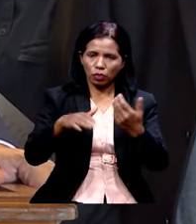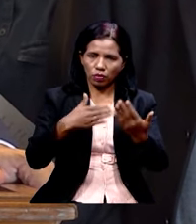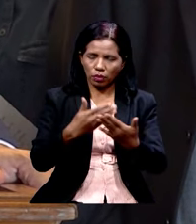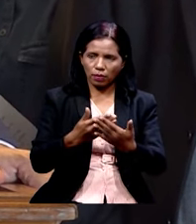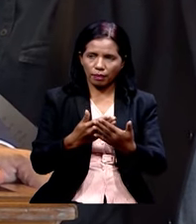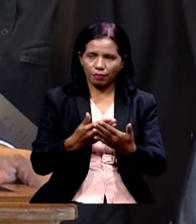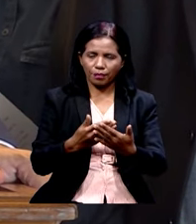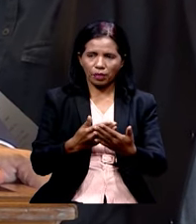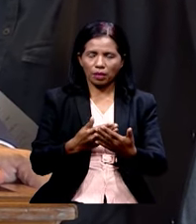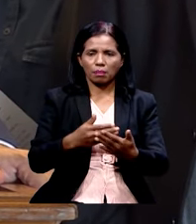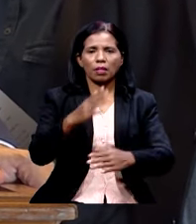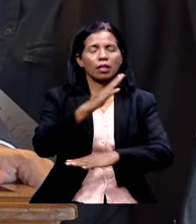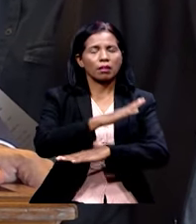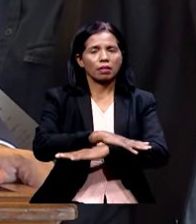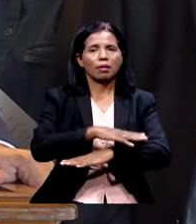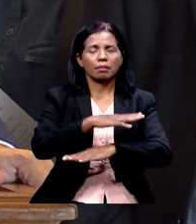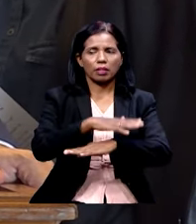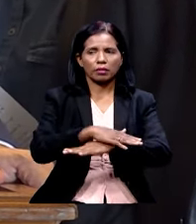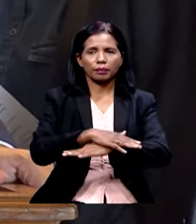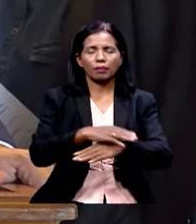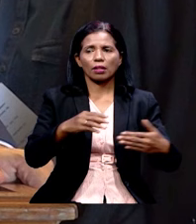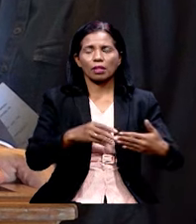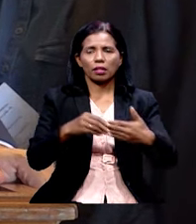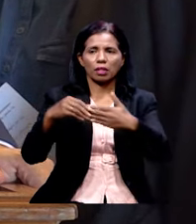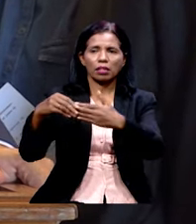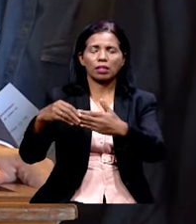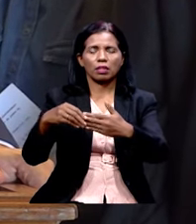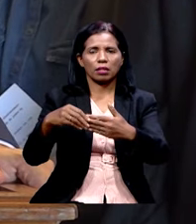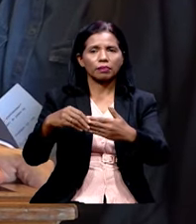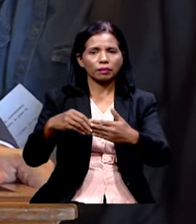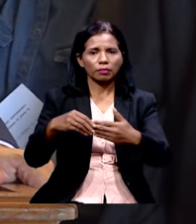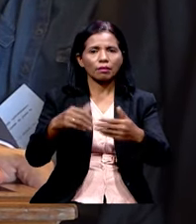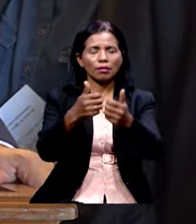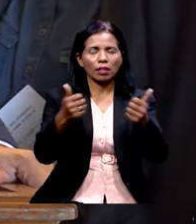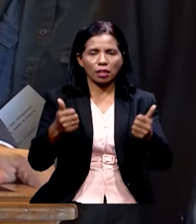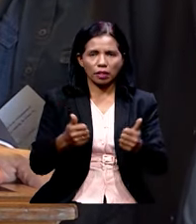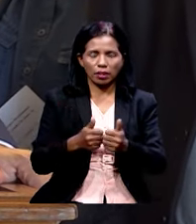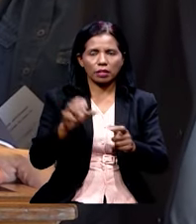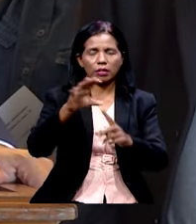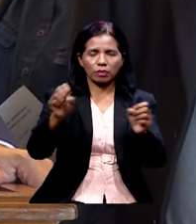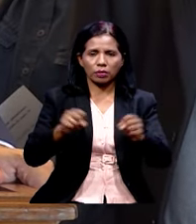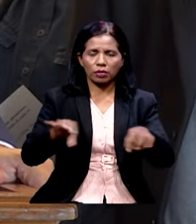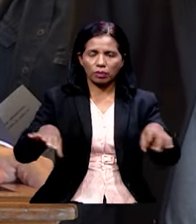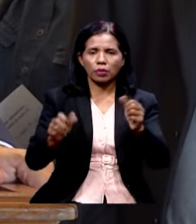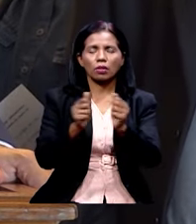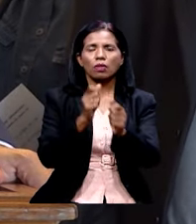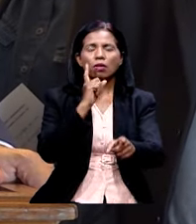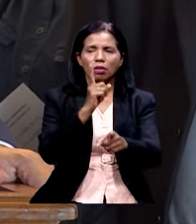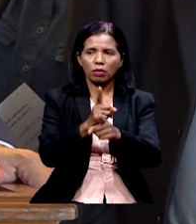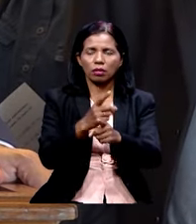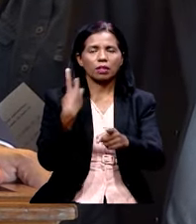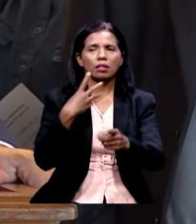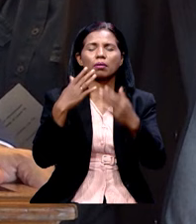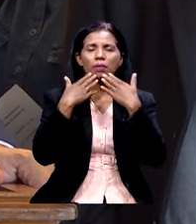vai assembleia mesa, neve organiza eleições de aldeias ou sucos, Sira tem que ser visto imparcial, visita a guarda se vai ter